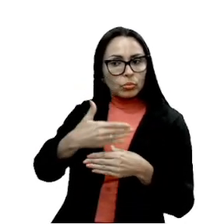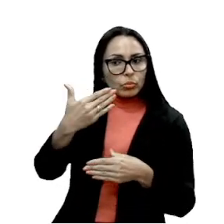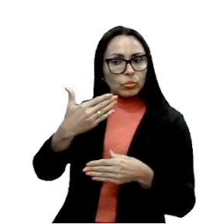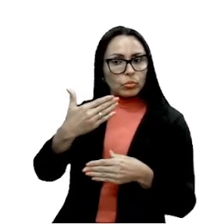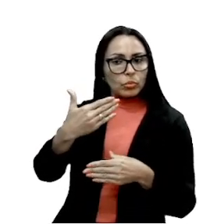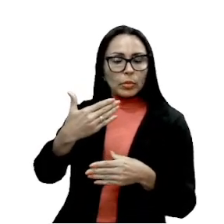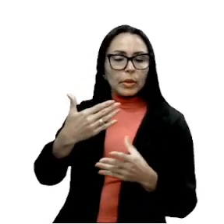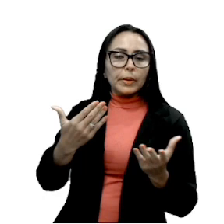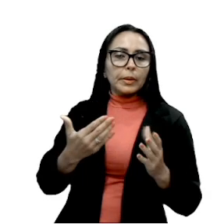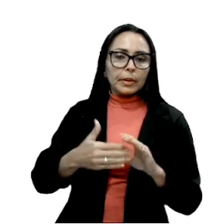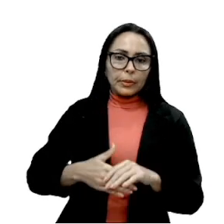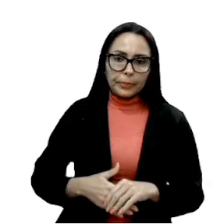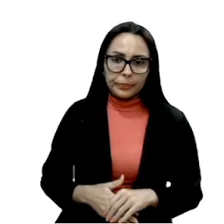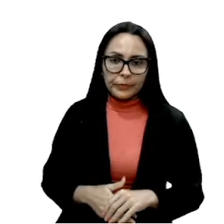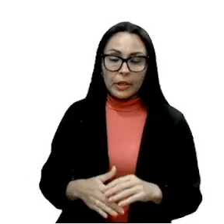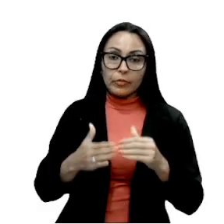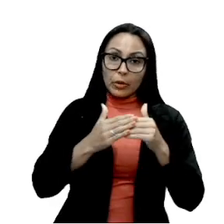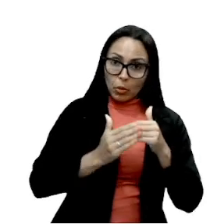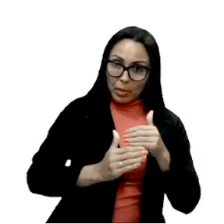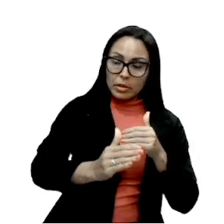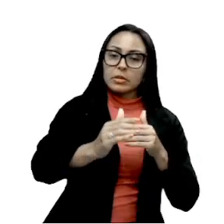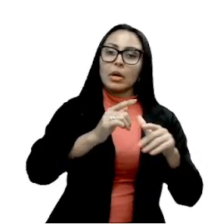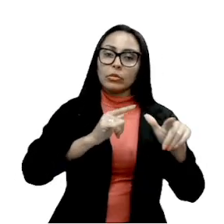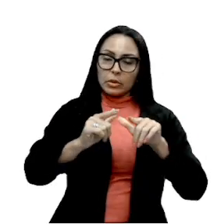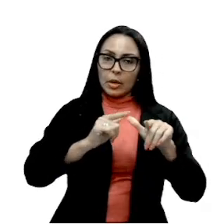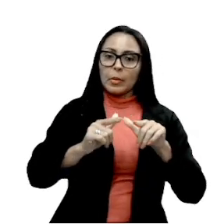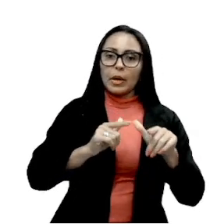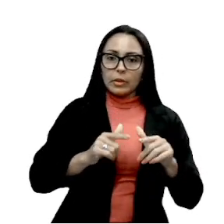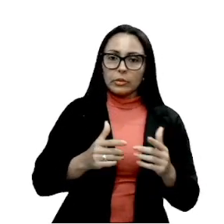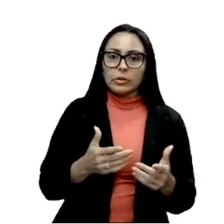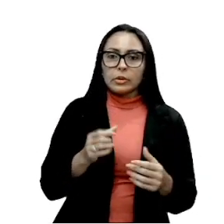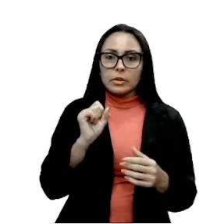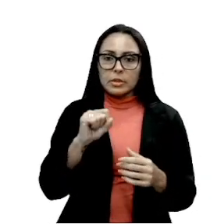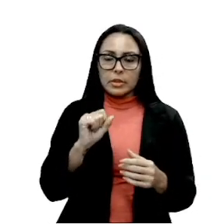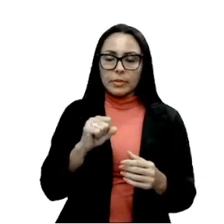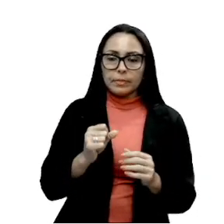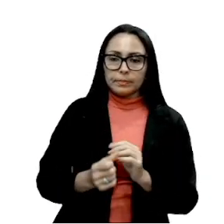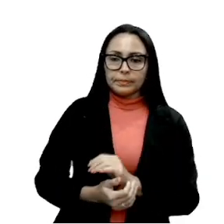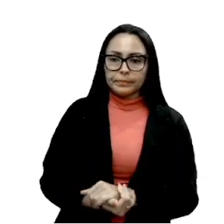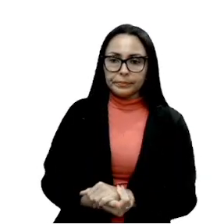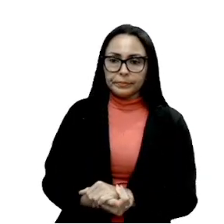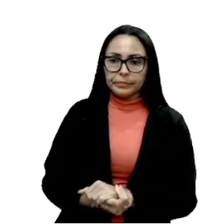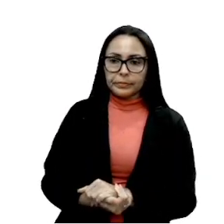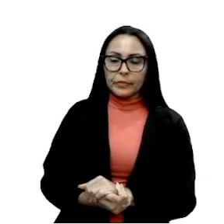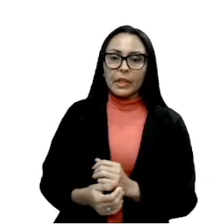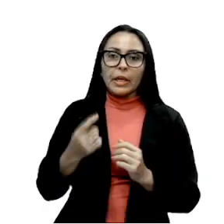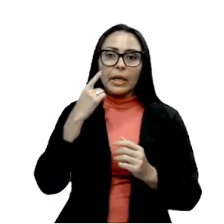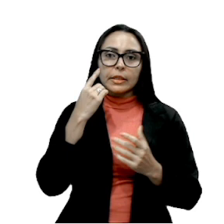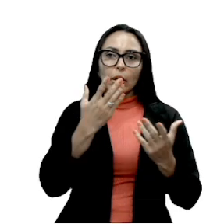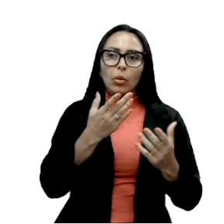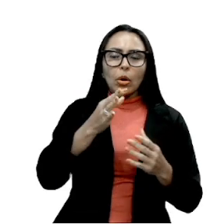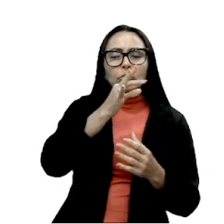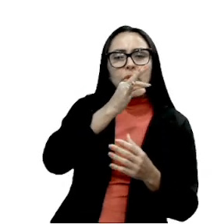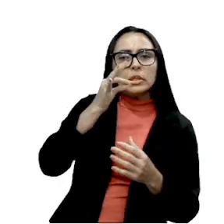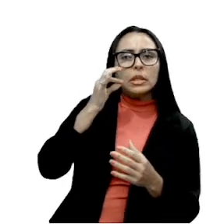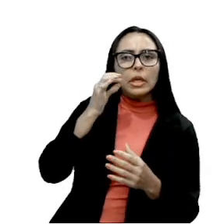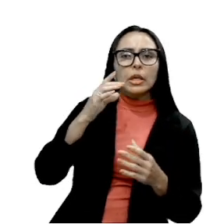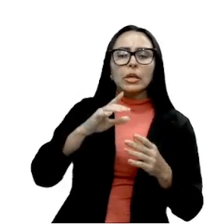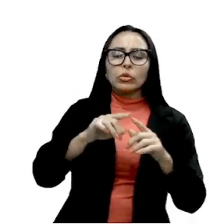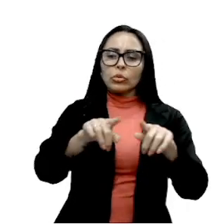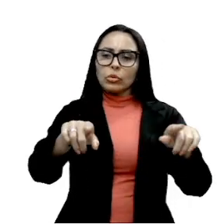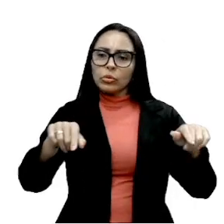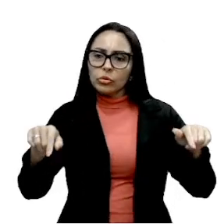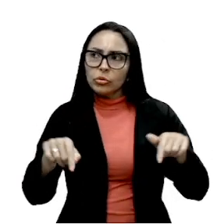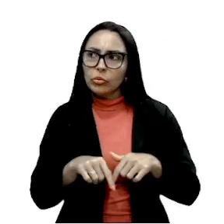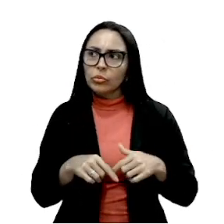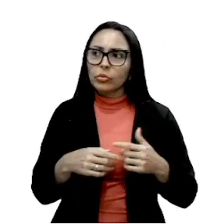todo mundo calado, porque vai começar o trabalho e começar o trabalho pesado. O diretor senta, silêncio no estúdio, silêncio no set. Todo